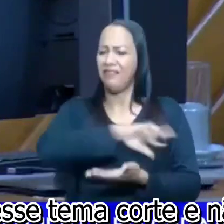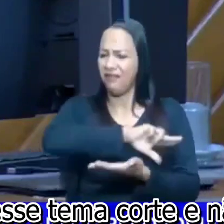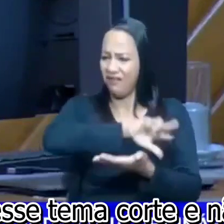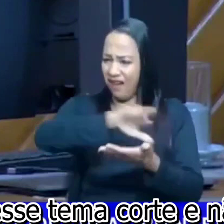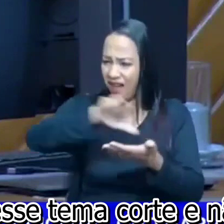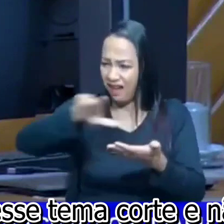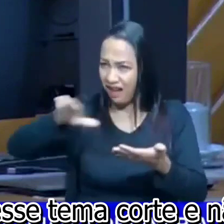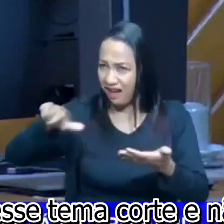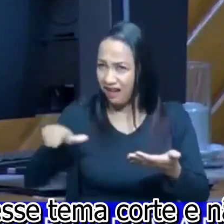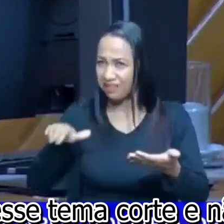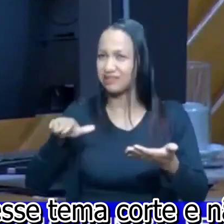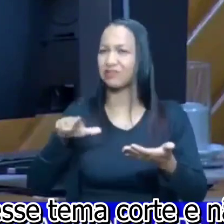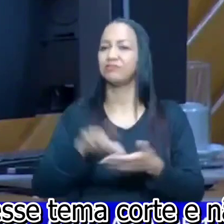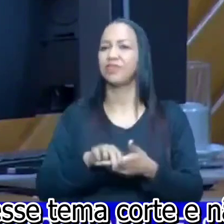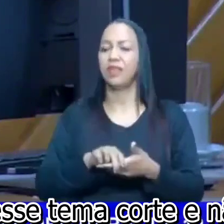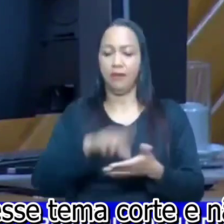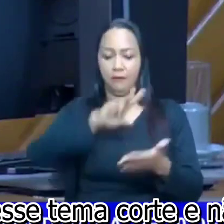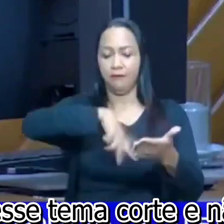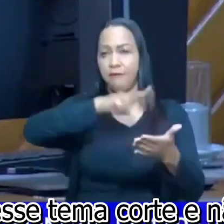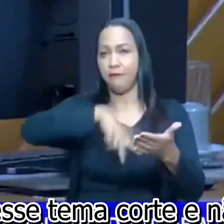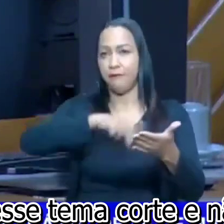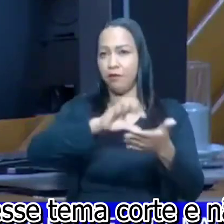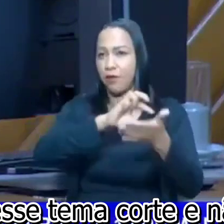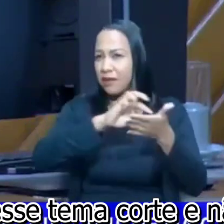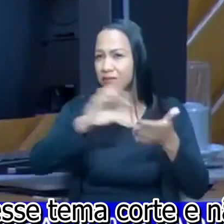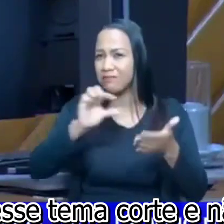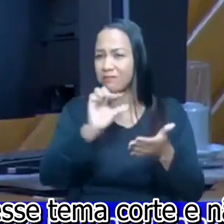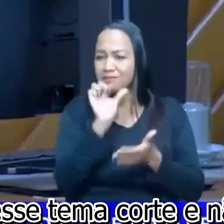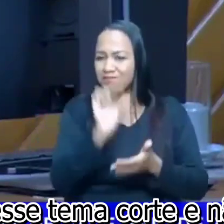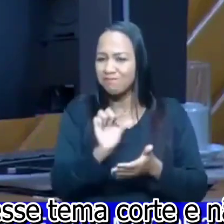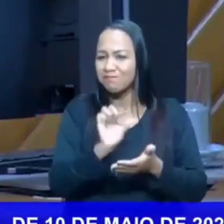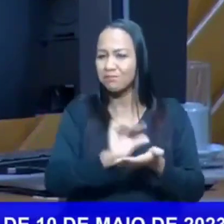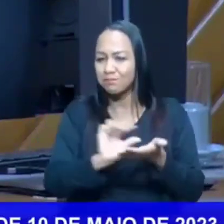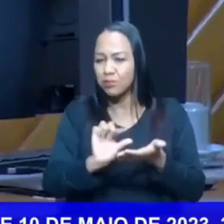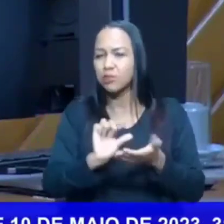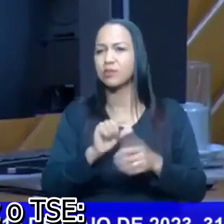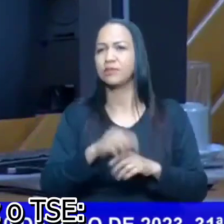eu me permito fazer a leitura de um trecho só, porque já trouxe esse tema à